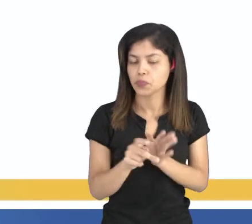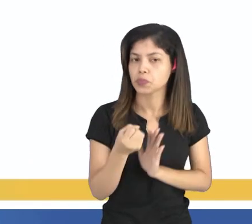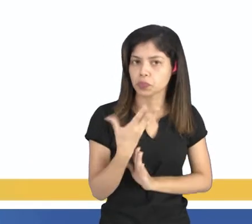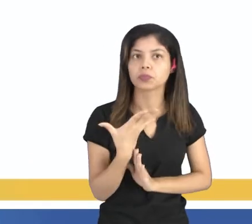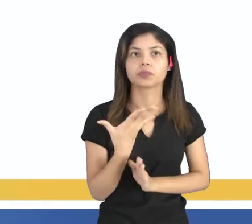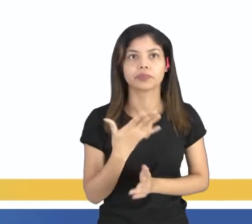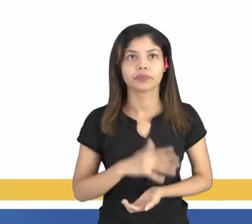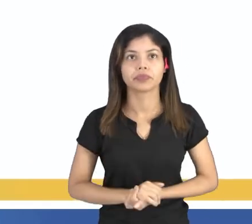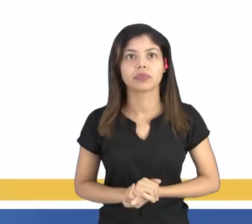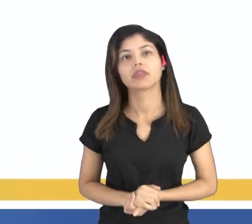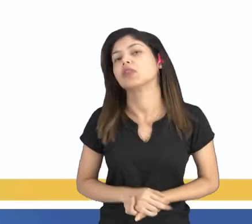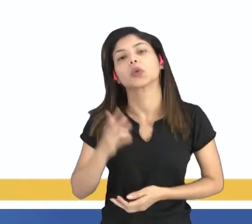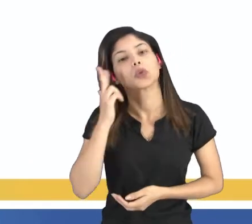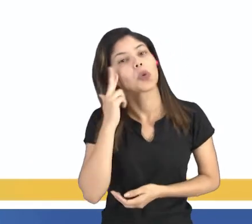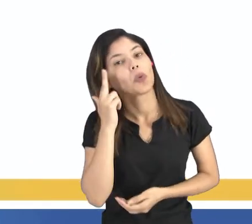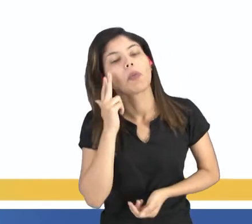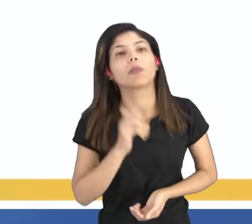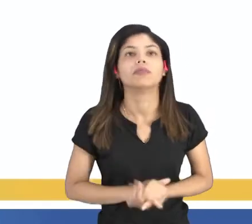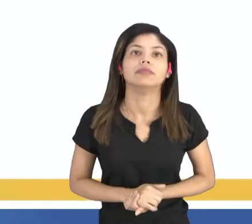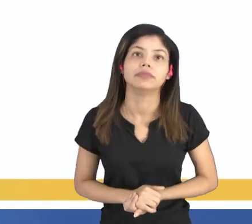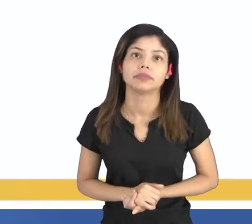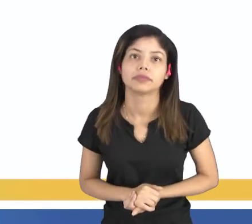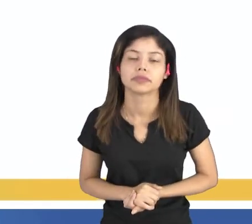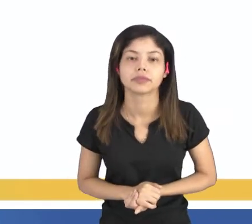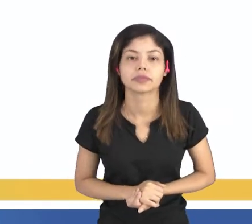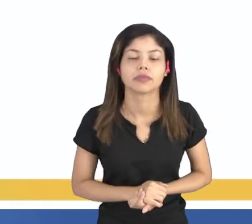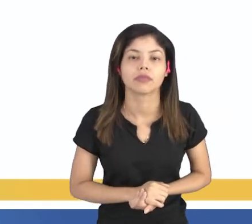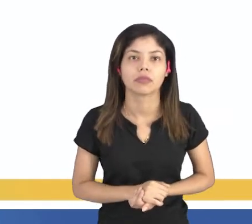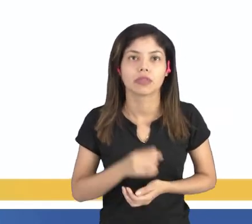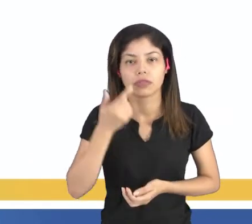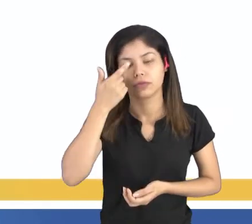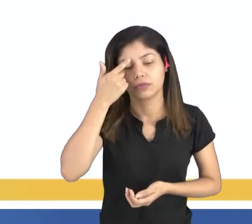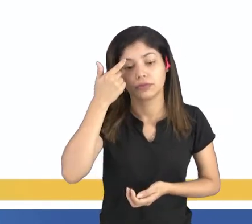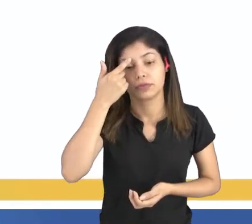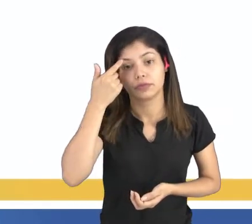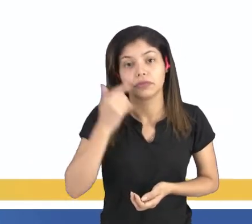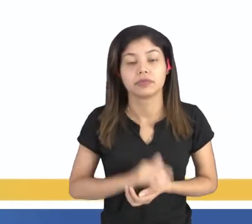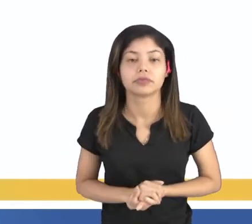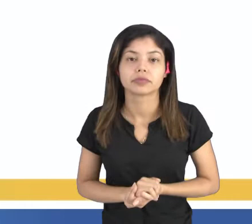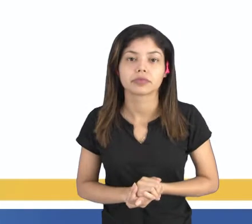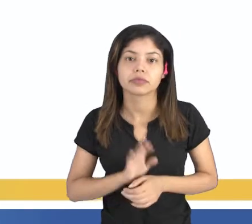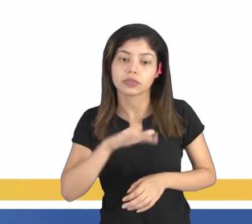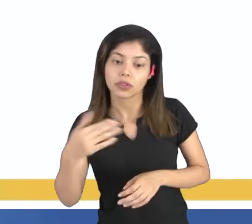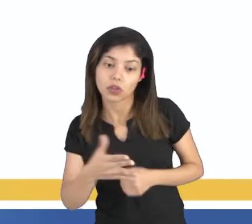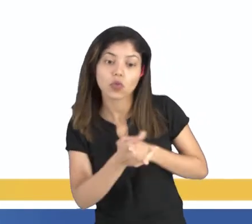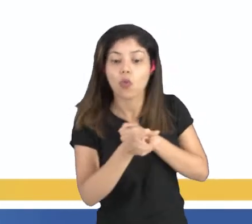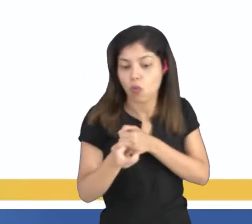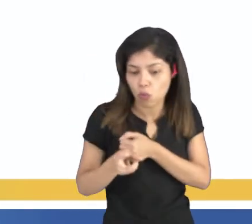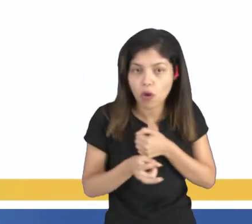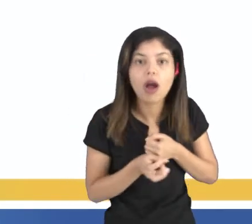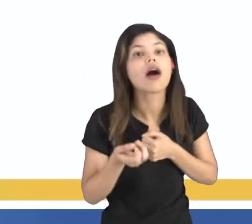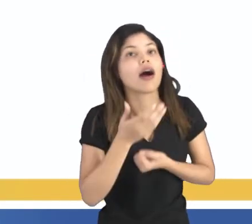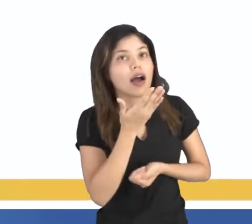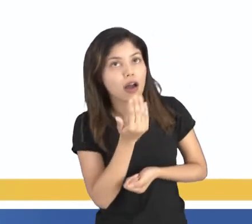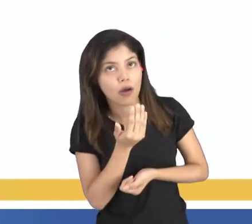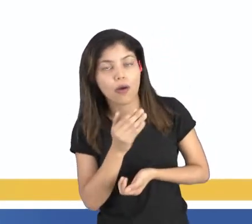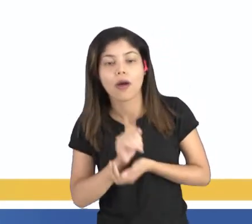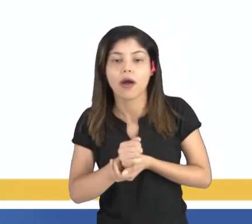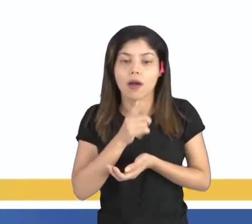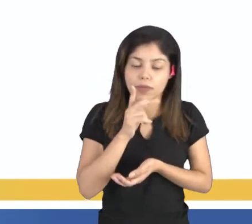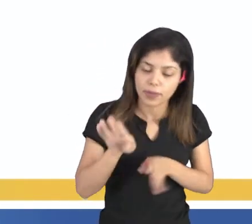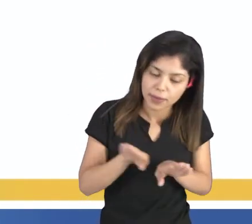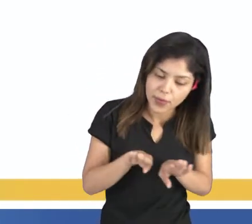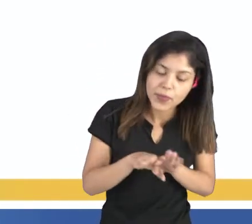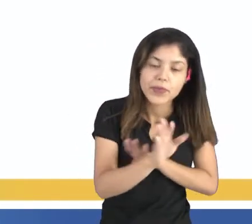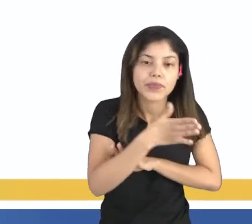nitrogênio, fósforo, nível normal de nutrientes. Então, tanto equilibra o consumo para as algas de oxigênio, como também para